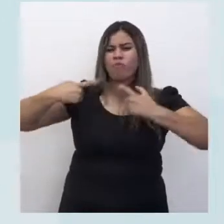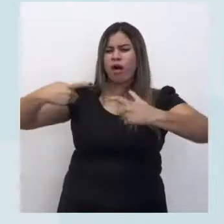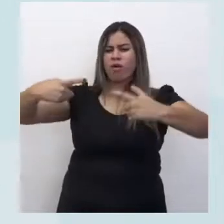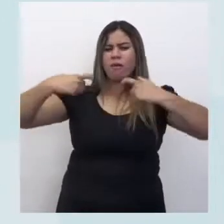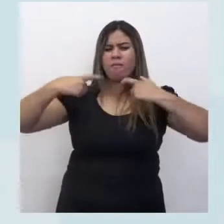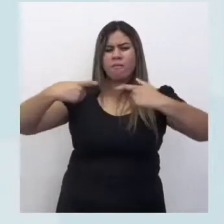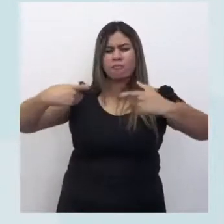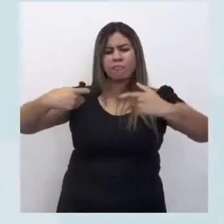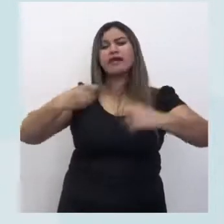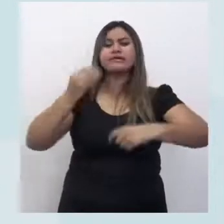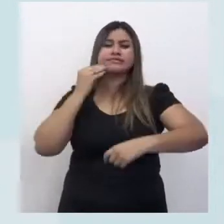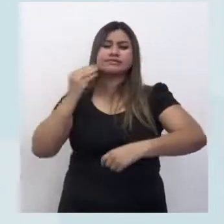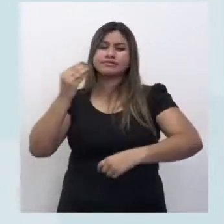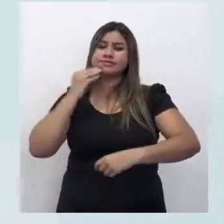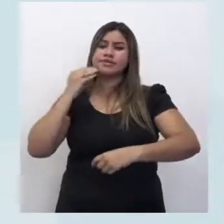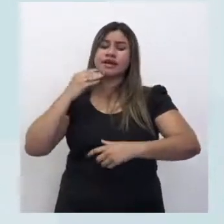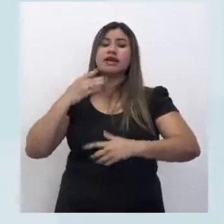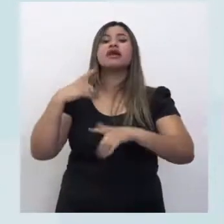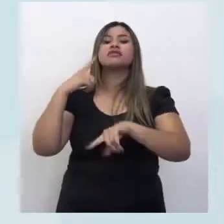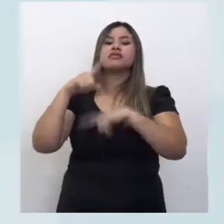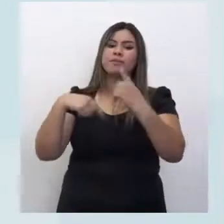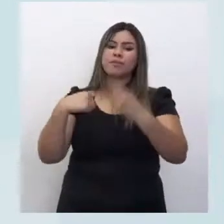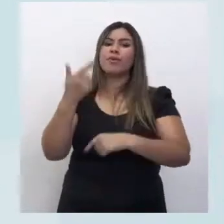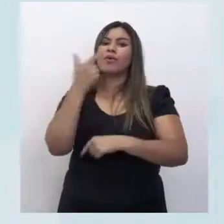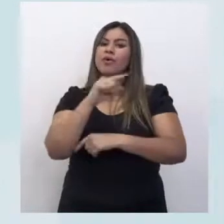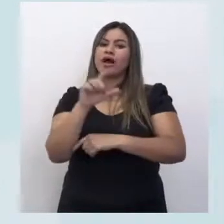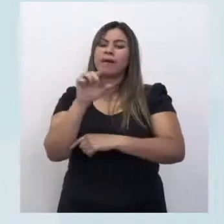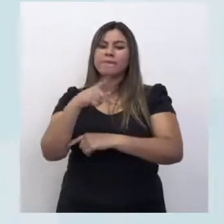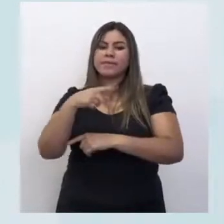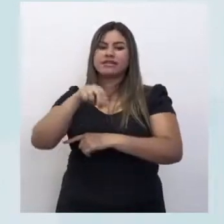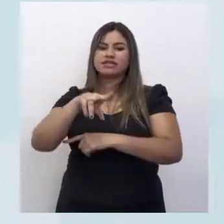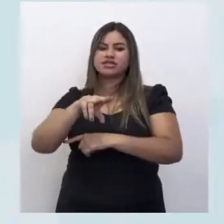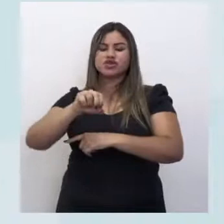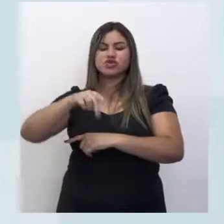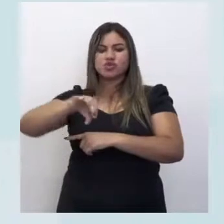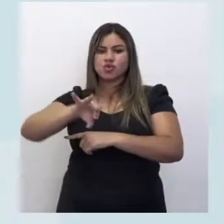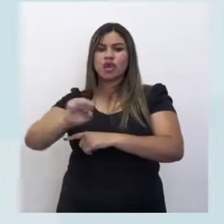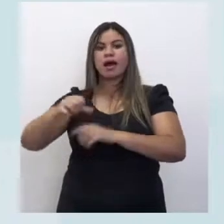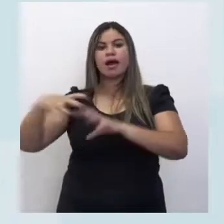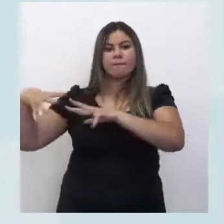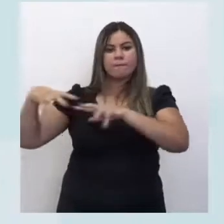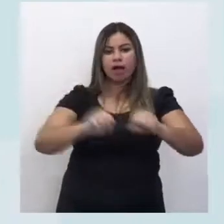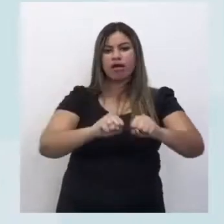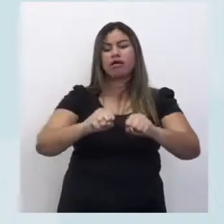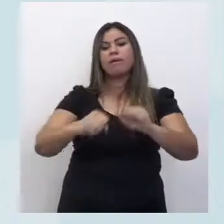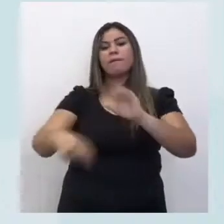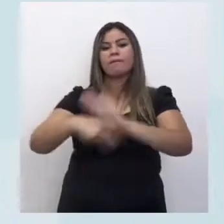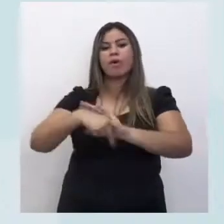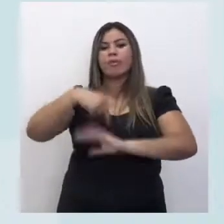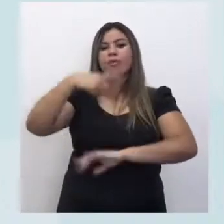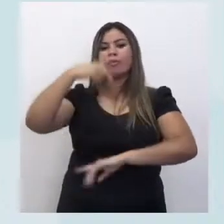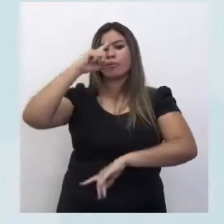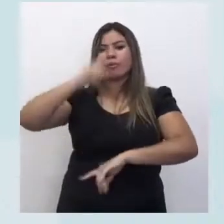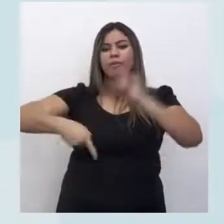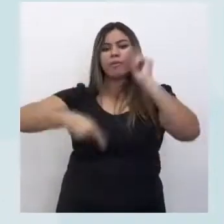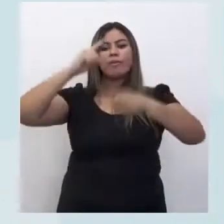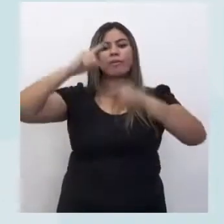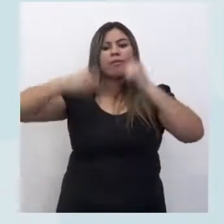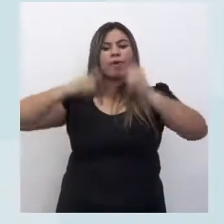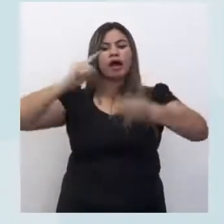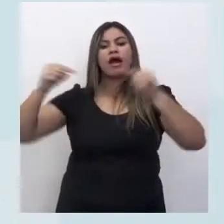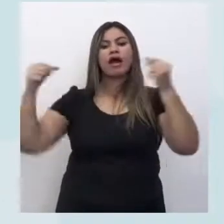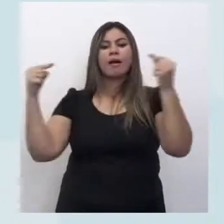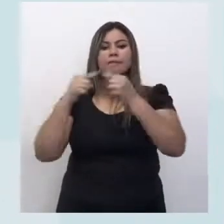reconquista, até que a Península Ibérica ficasse aí totalmente governada por pessoas